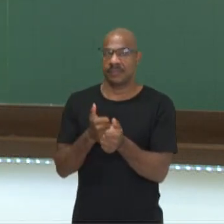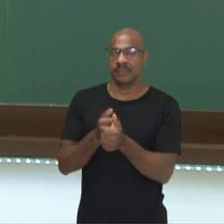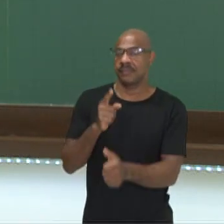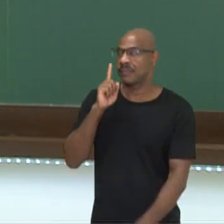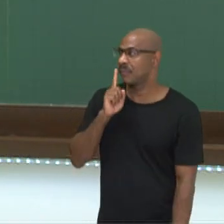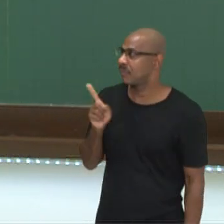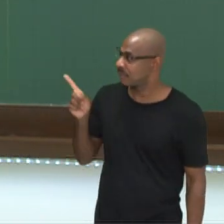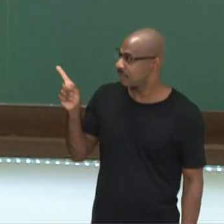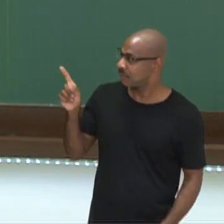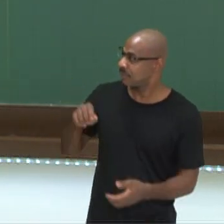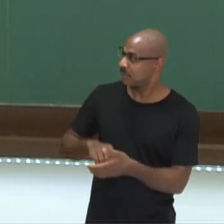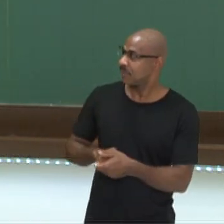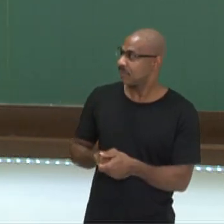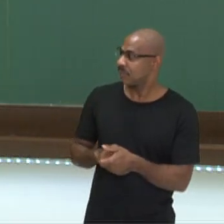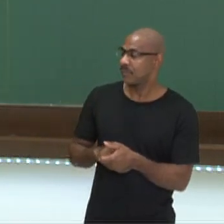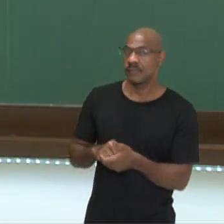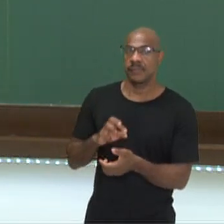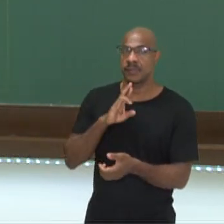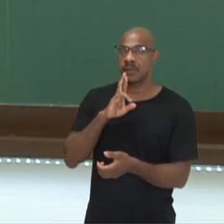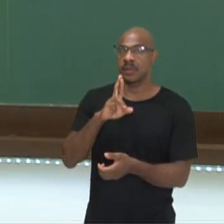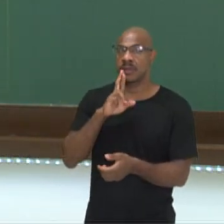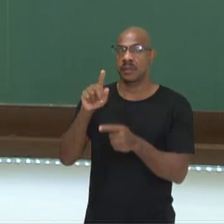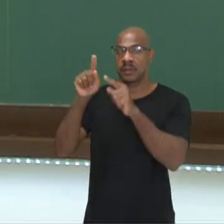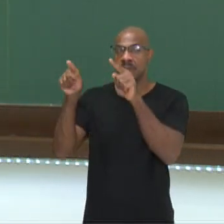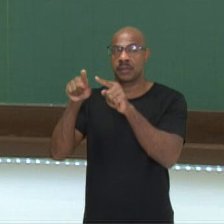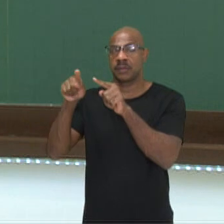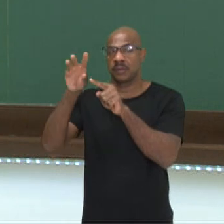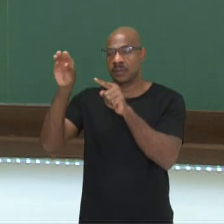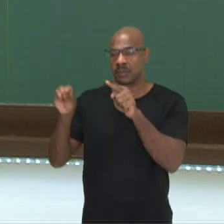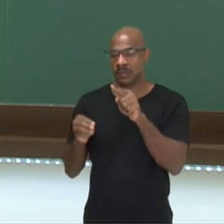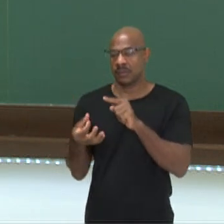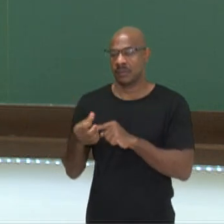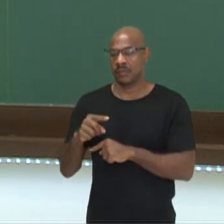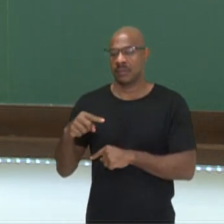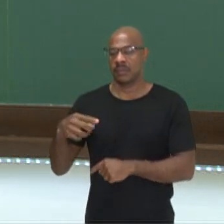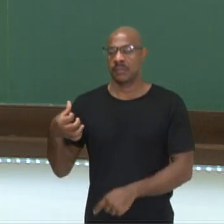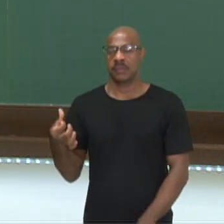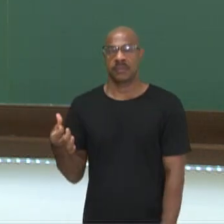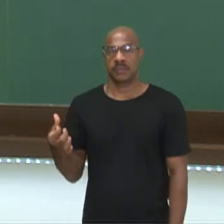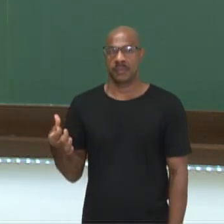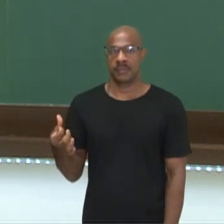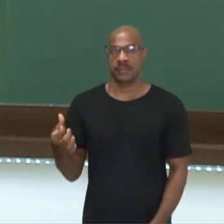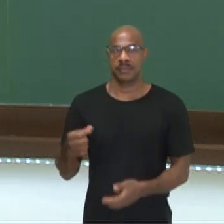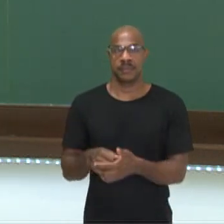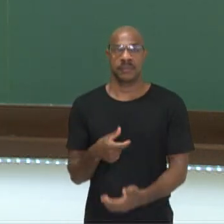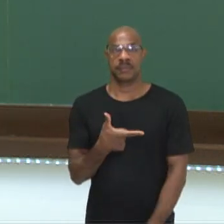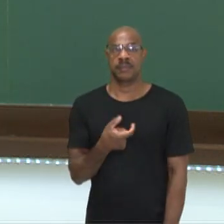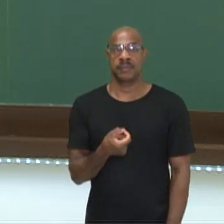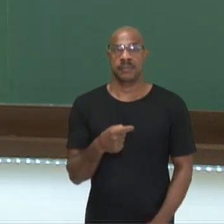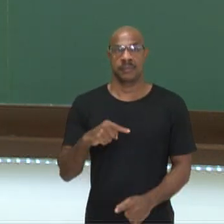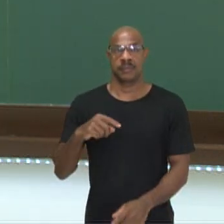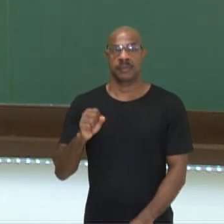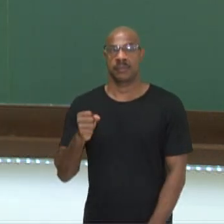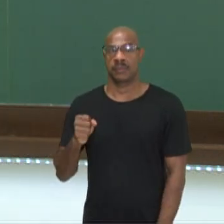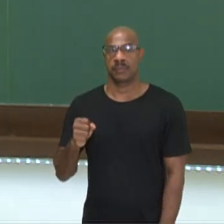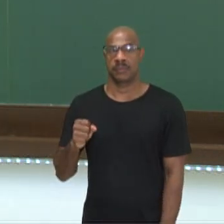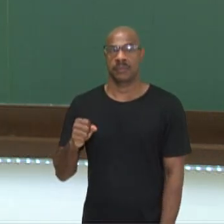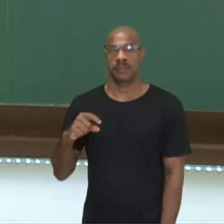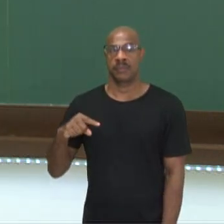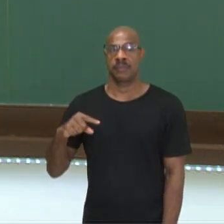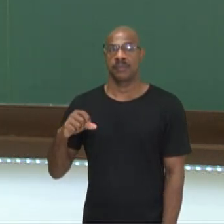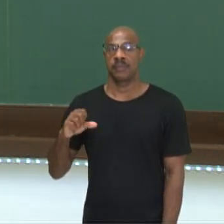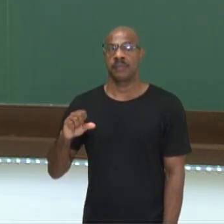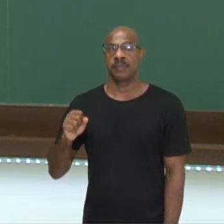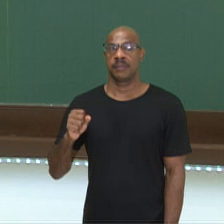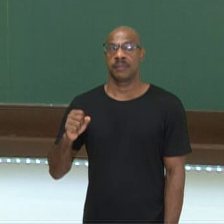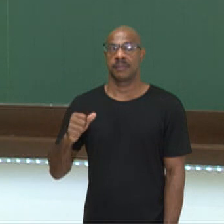tirar o resultado que deu no parênteses. Então, menos 6. 20 menos 8, 12. 12 menos 6, 6.